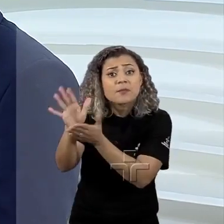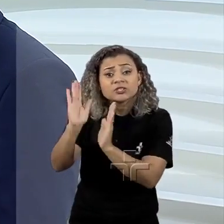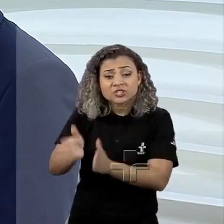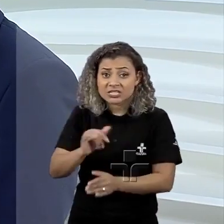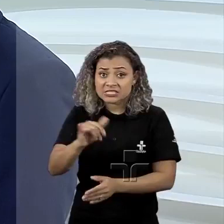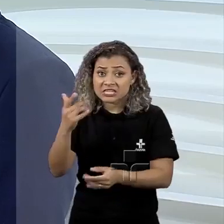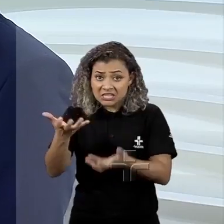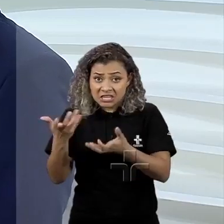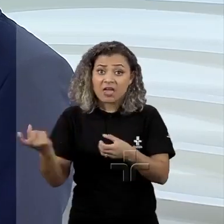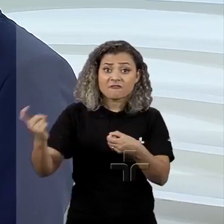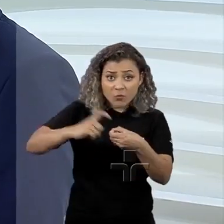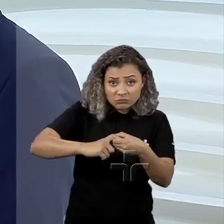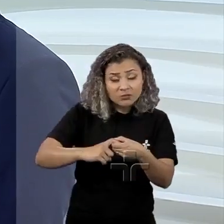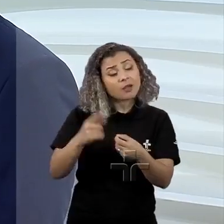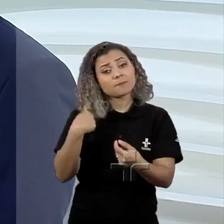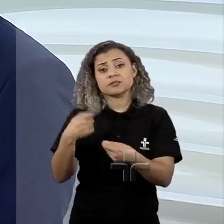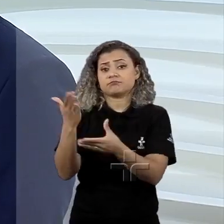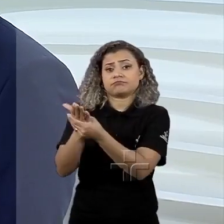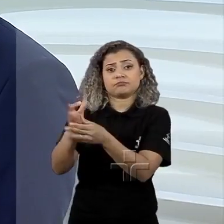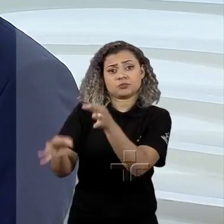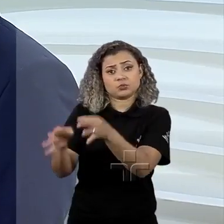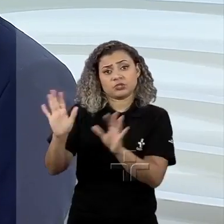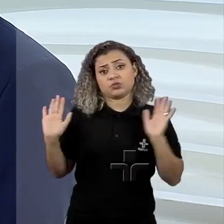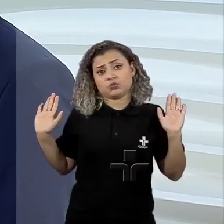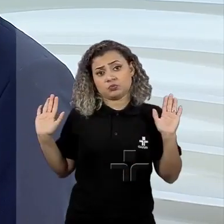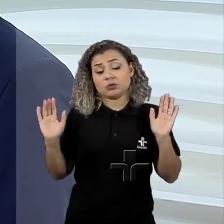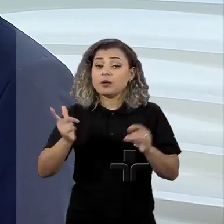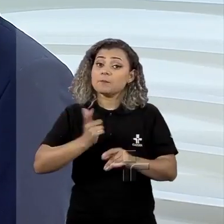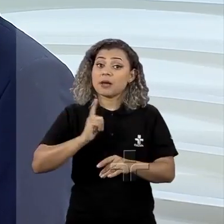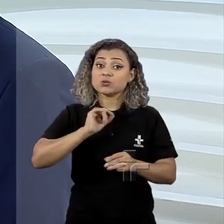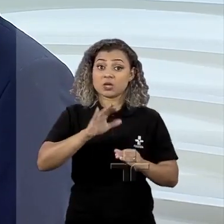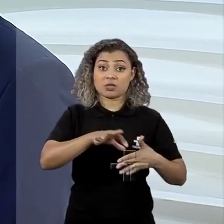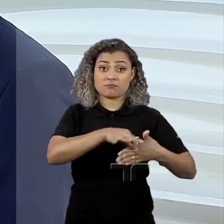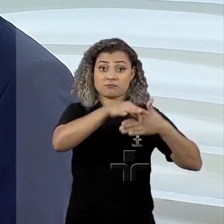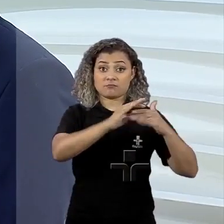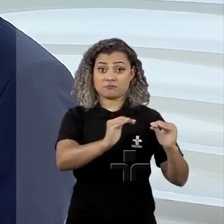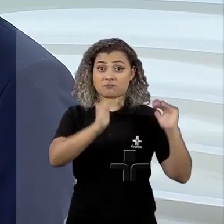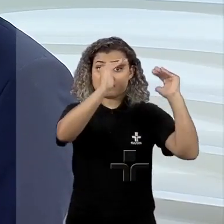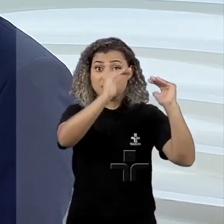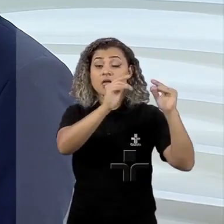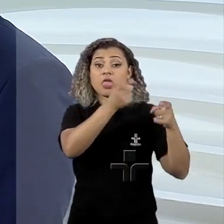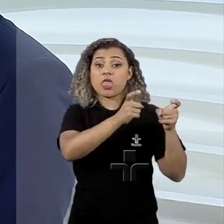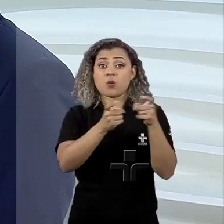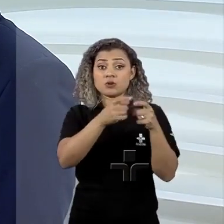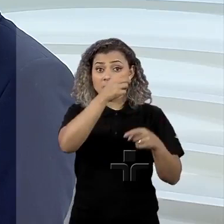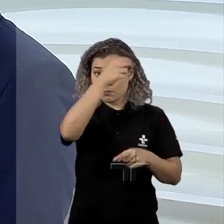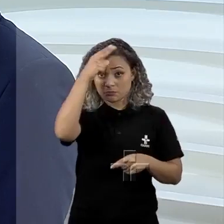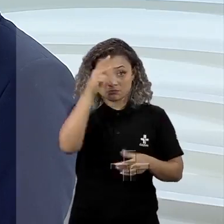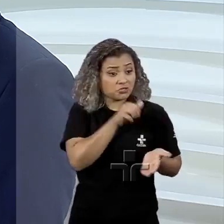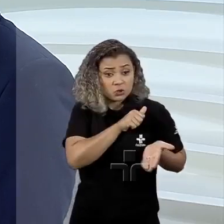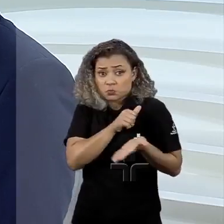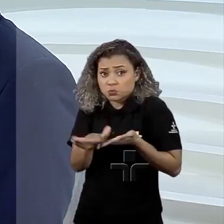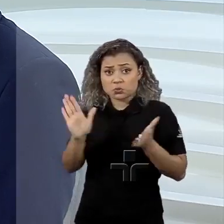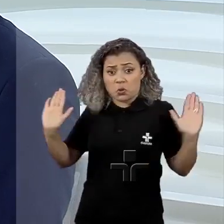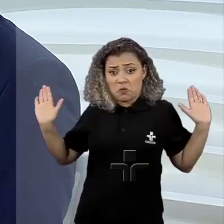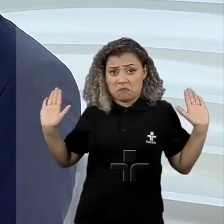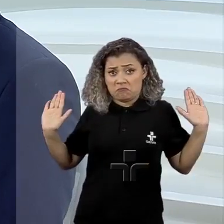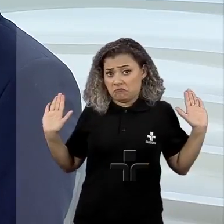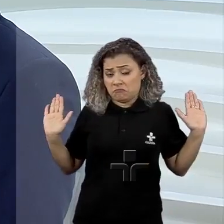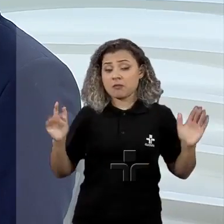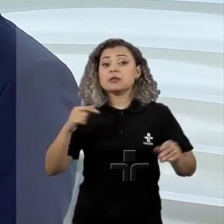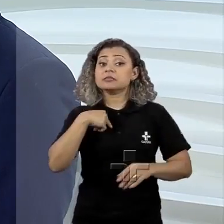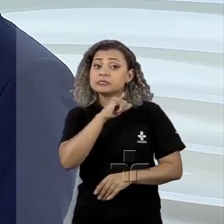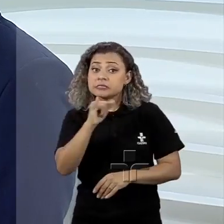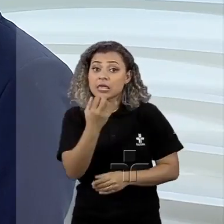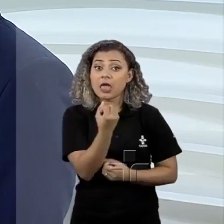juridicamente, que entre. Mas foi uma decisão soberana, né, da executiva municipal. E eu digo a você o seguinte, os que